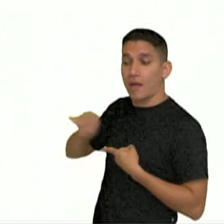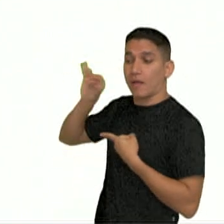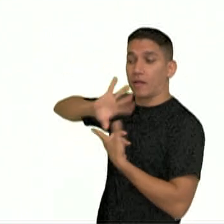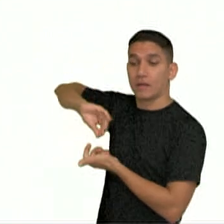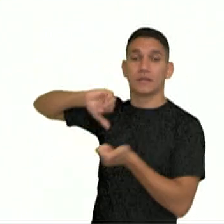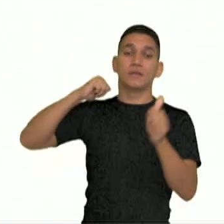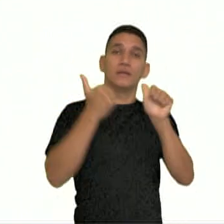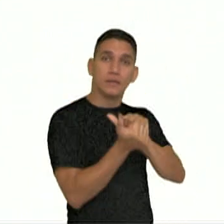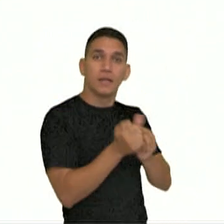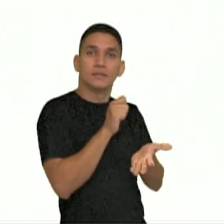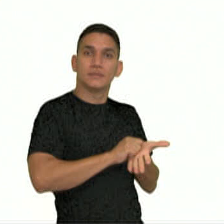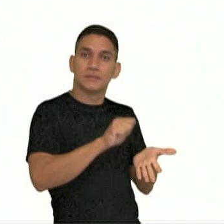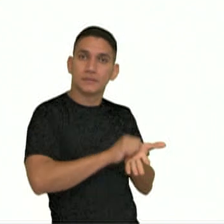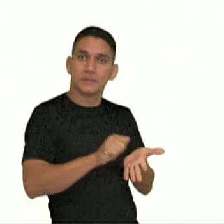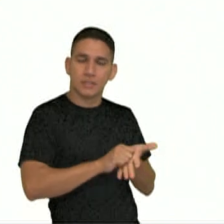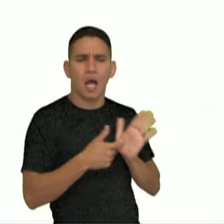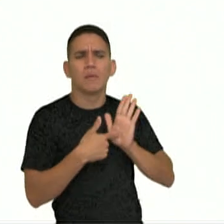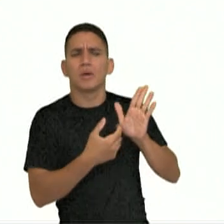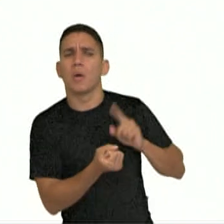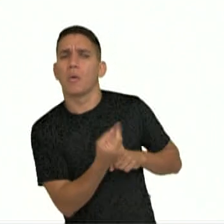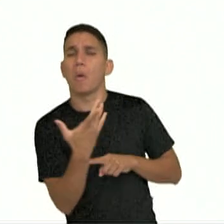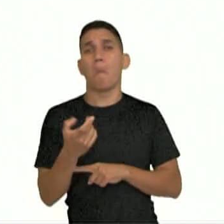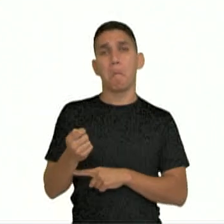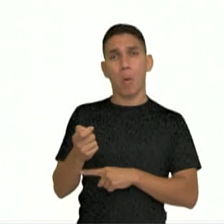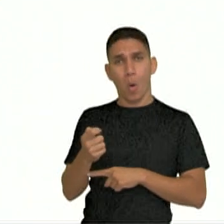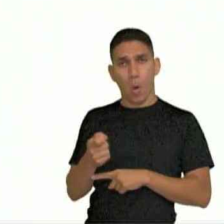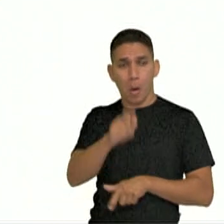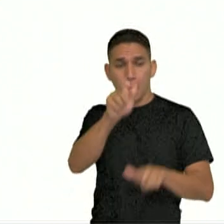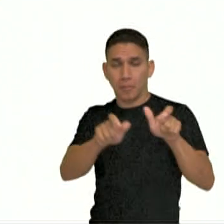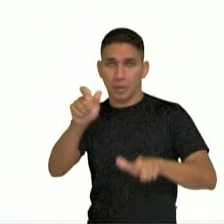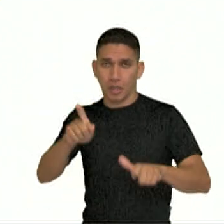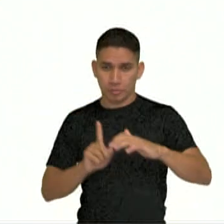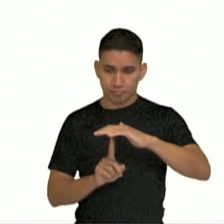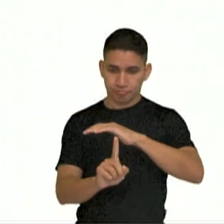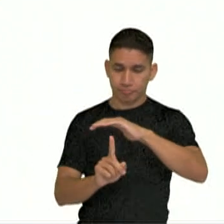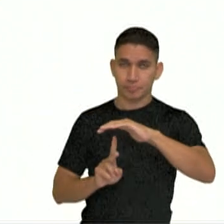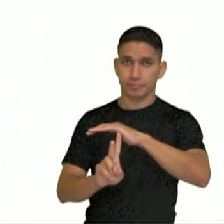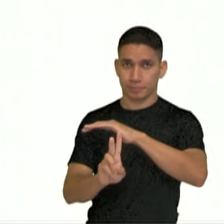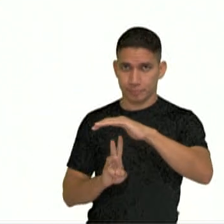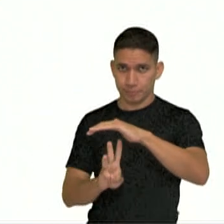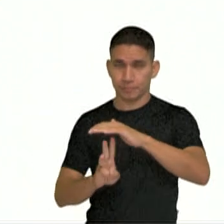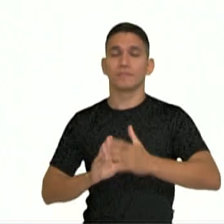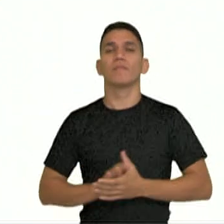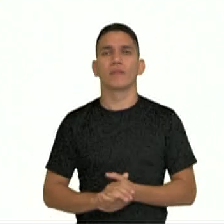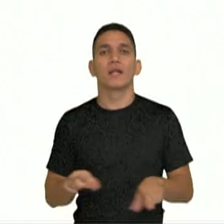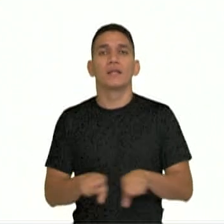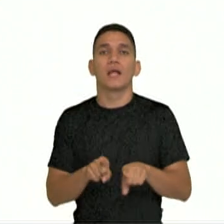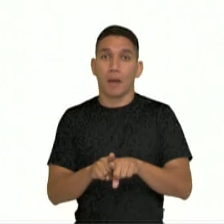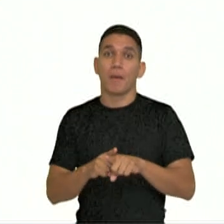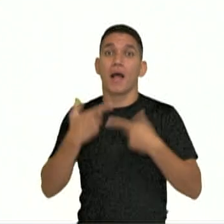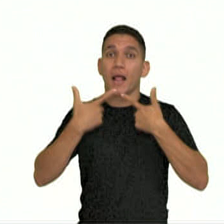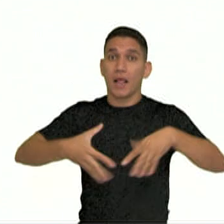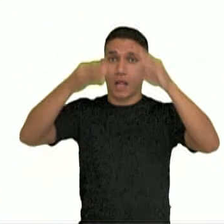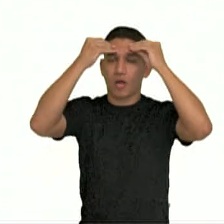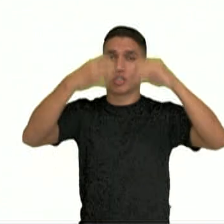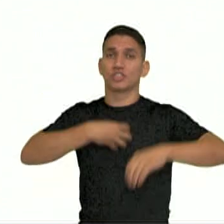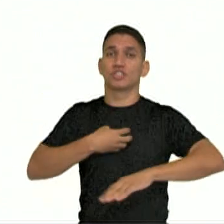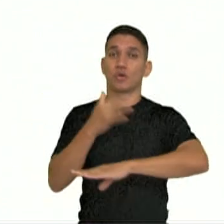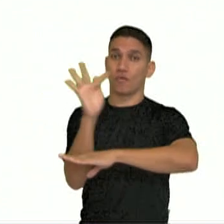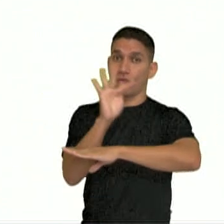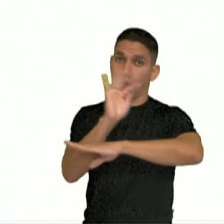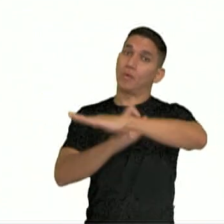Então, apresenta poucos personagens, apresenta a linguagem formal e informal.